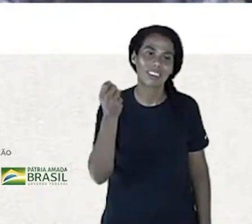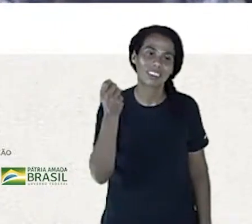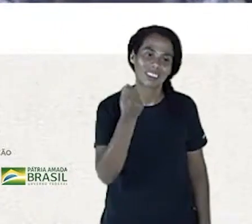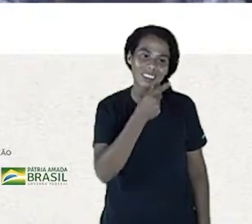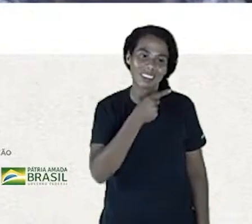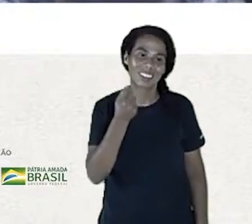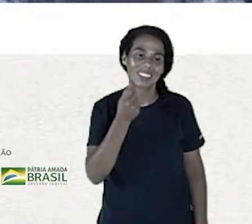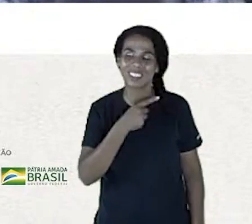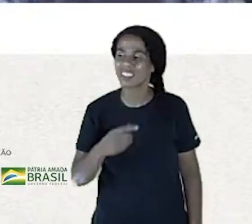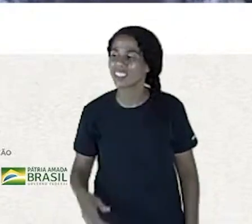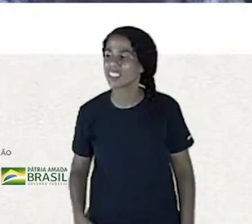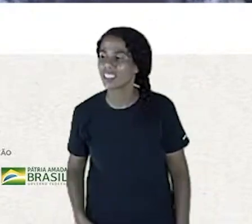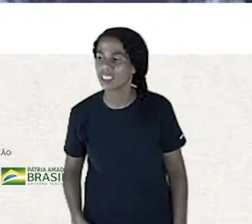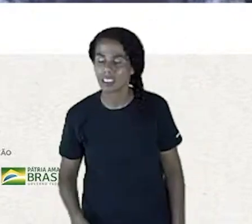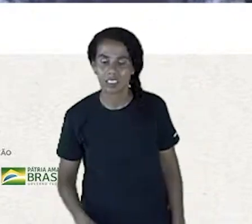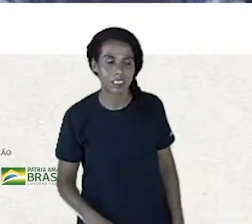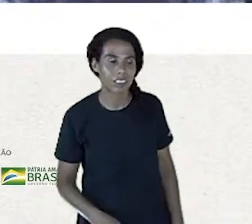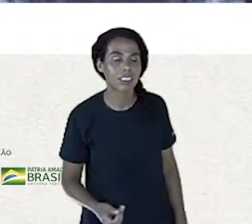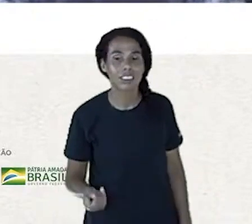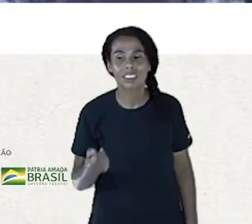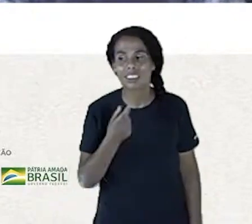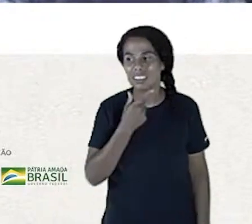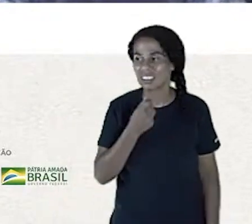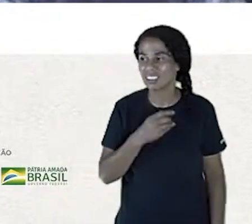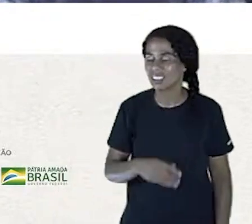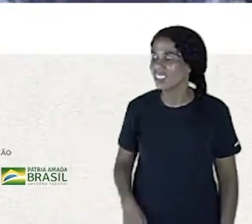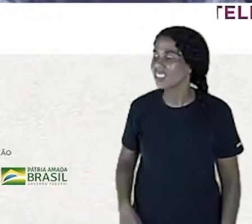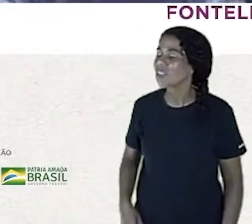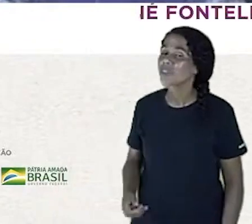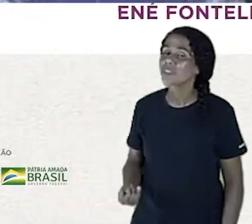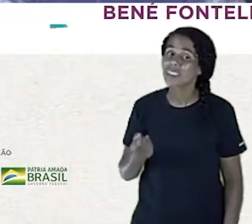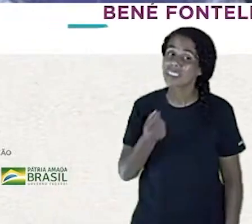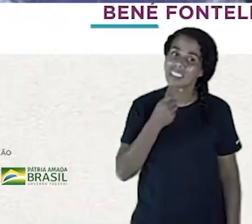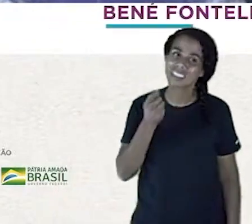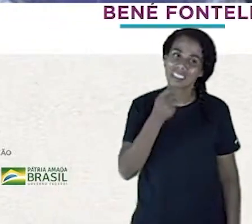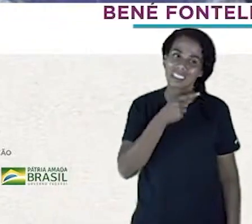aqui, esses três cabelos brancos aqui.